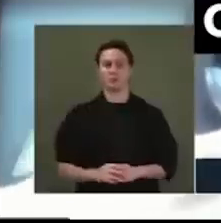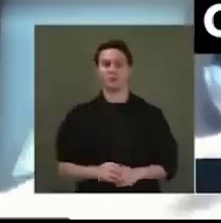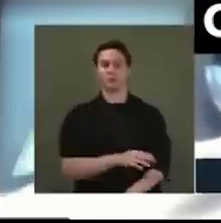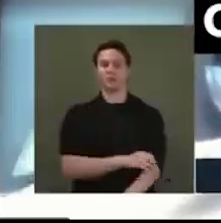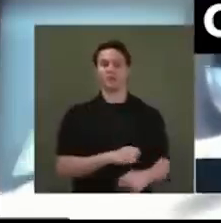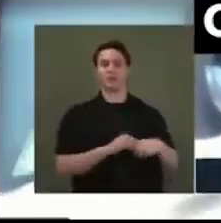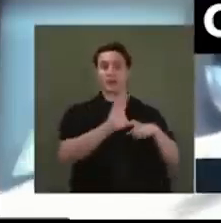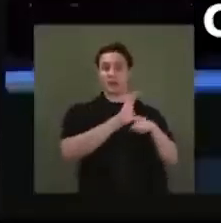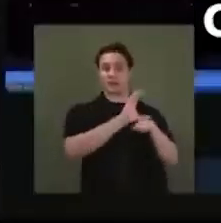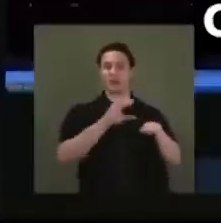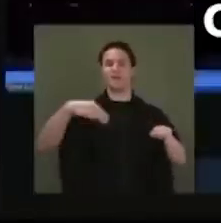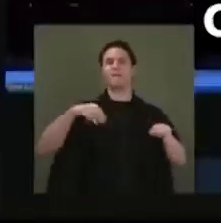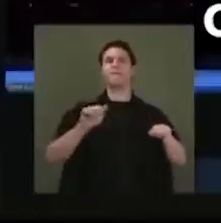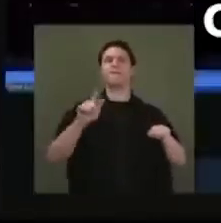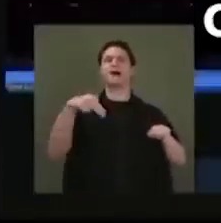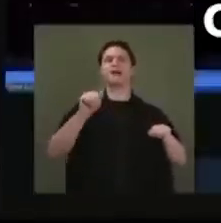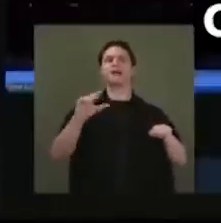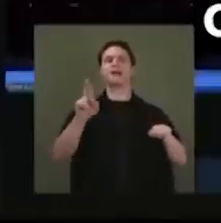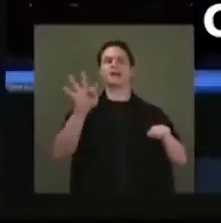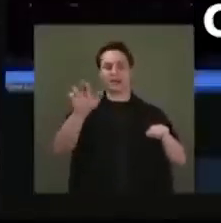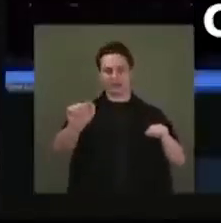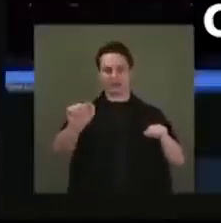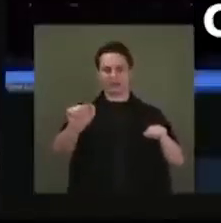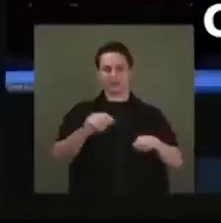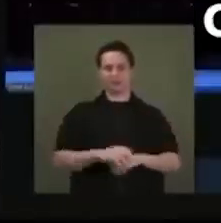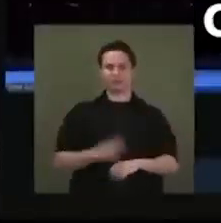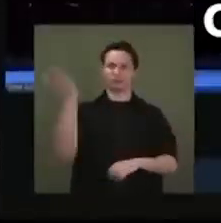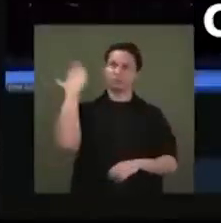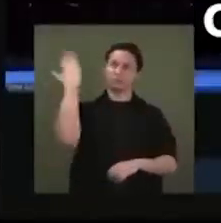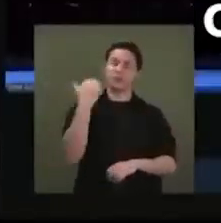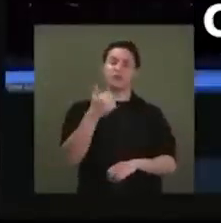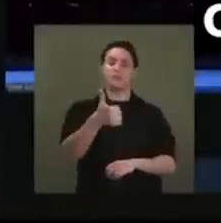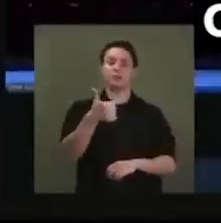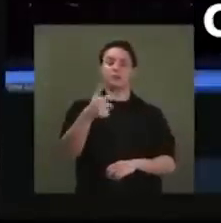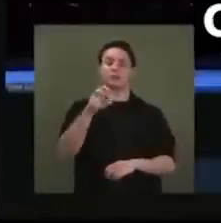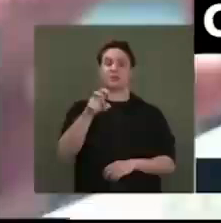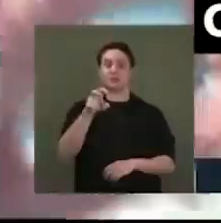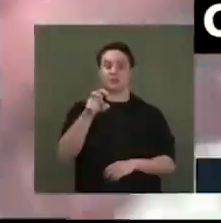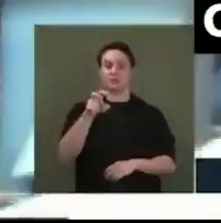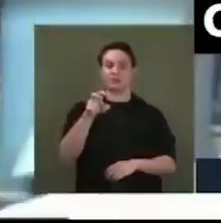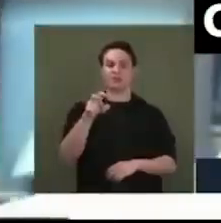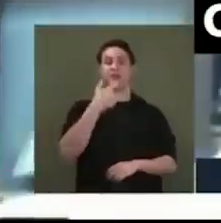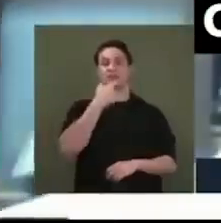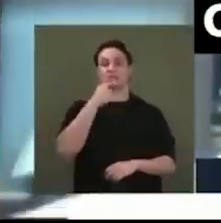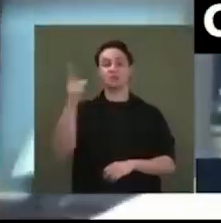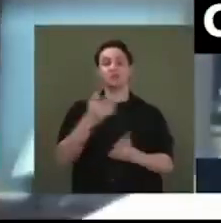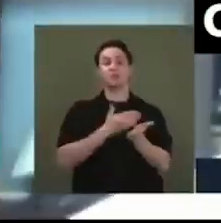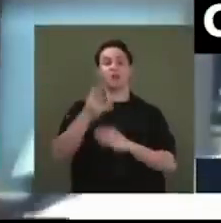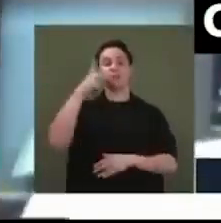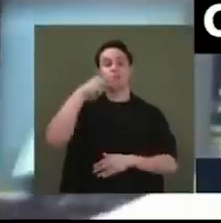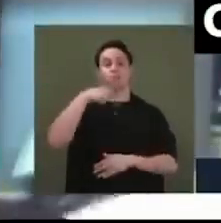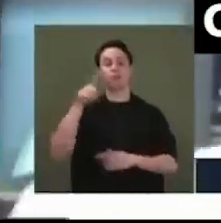Magna Carta, lembra da Magna Carta? 1215, há 810 anos, na Inglaterra, nasceu o